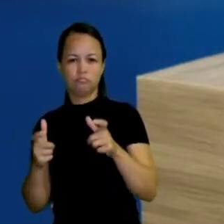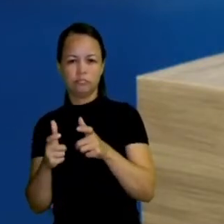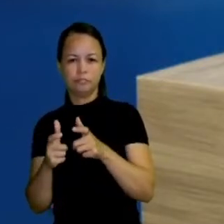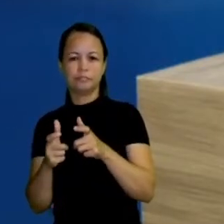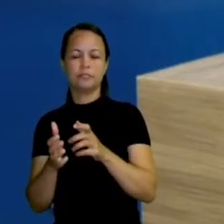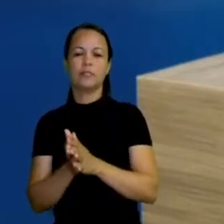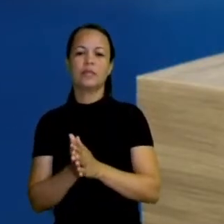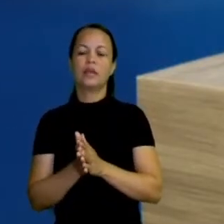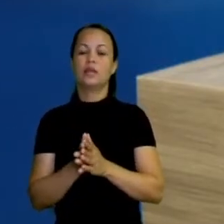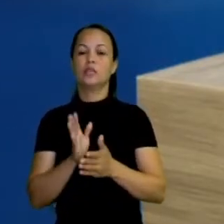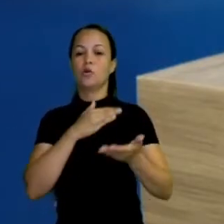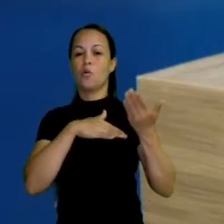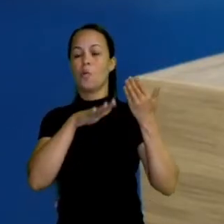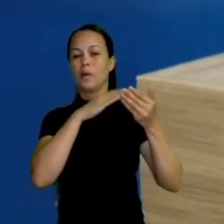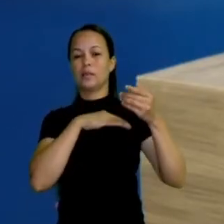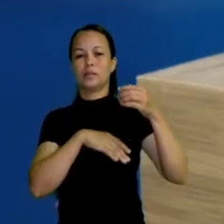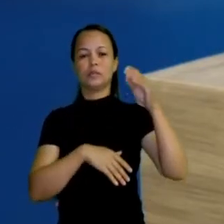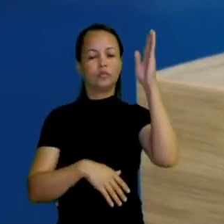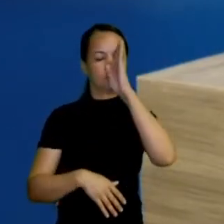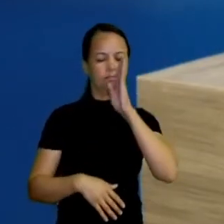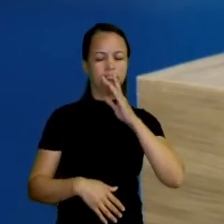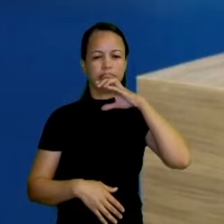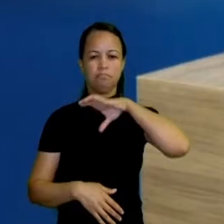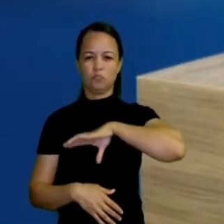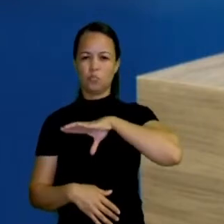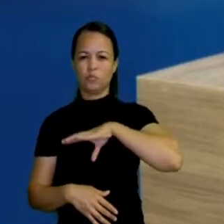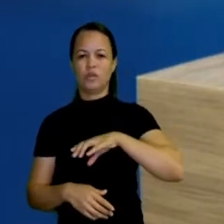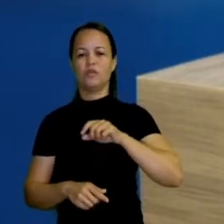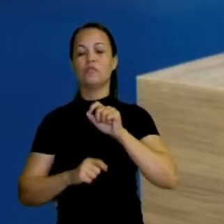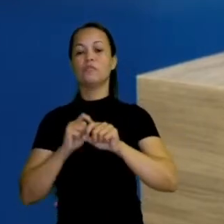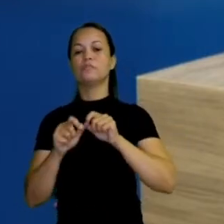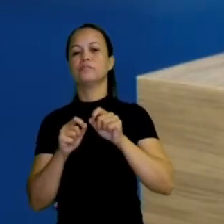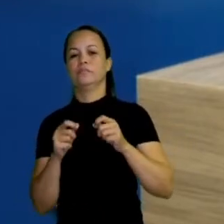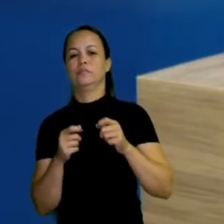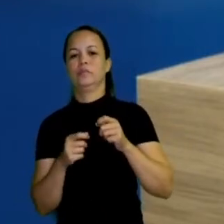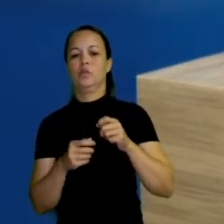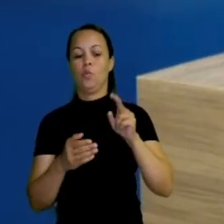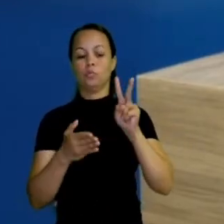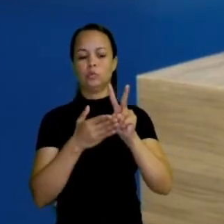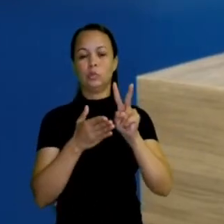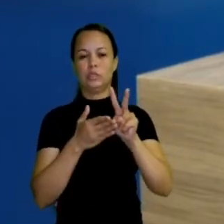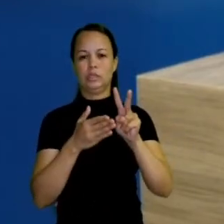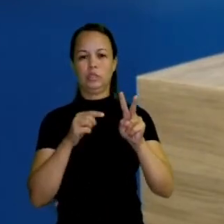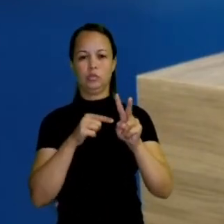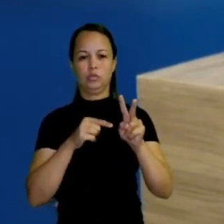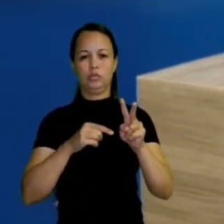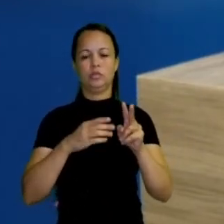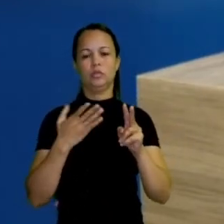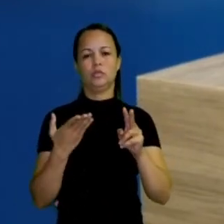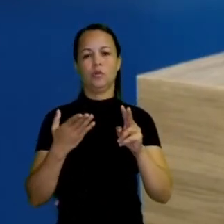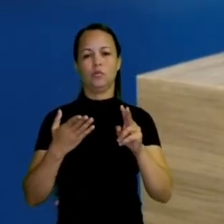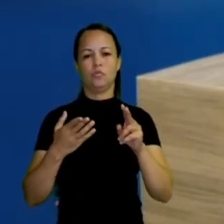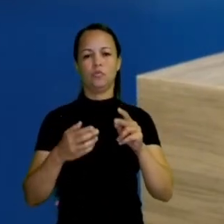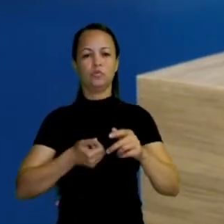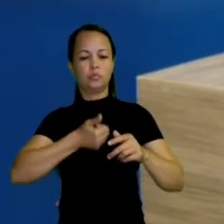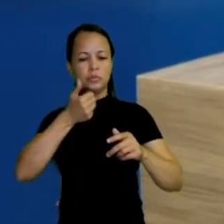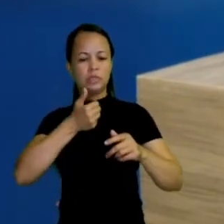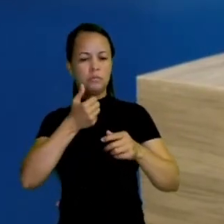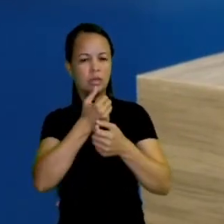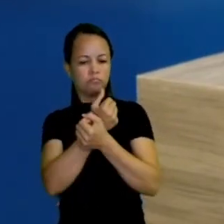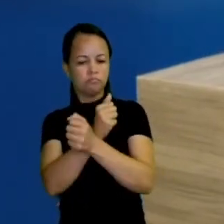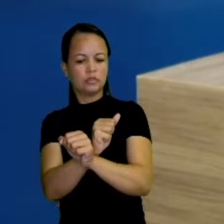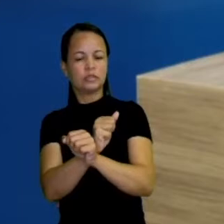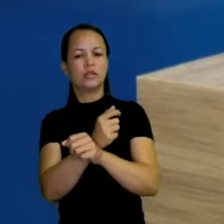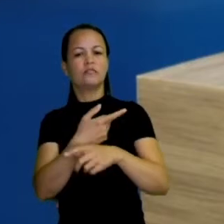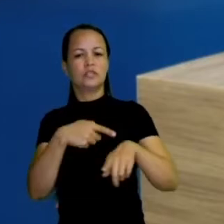Brasil português foi exatamente os indígenas. Eles foram os primeiros escravizados. Mas como assim? Como